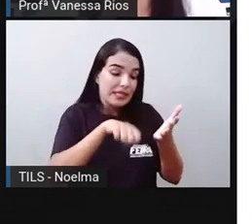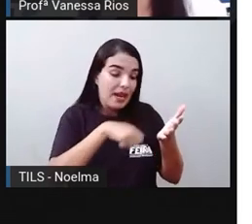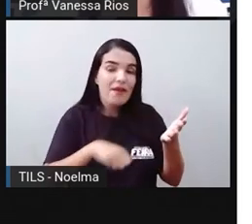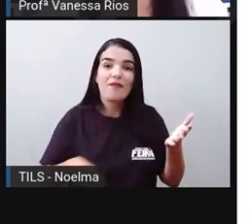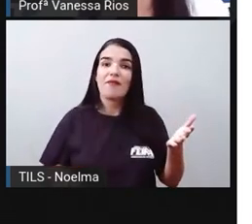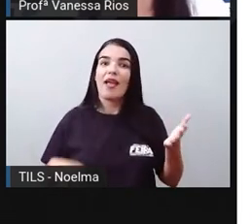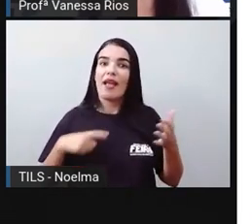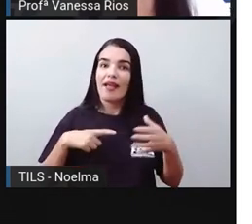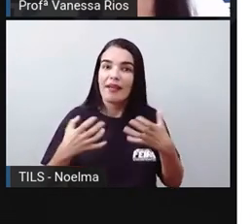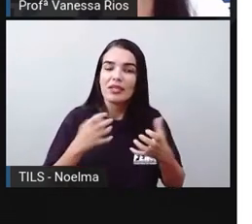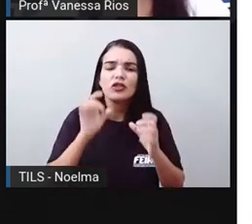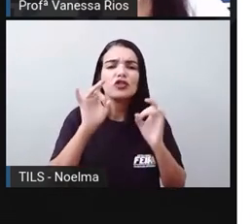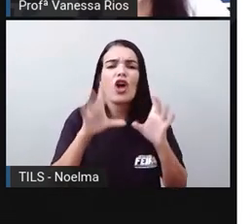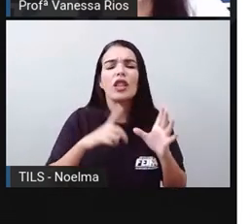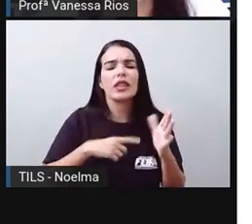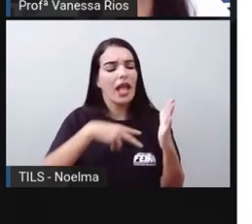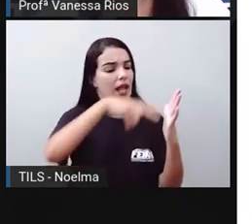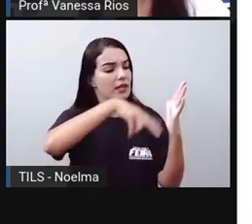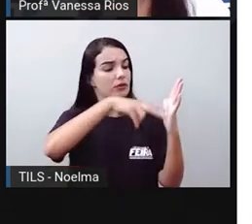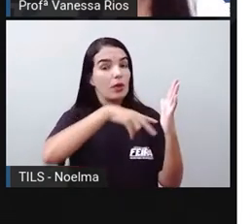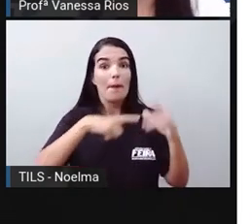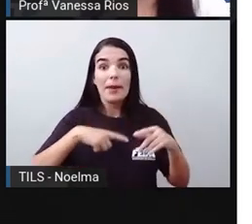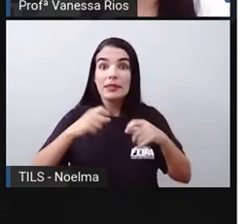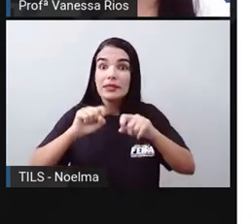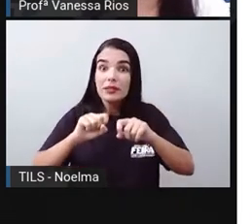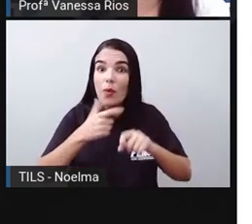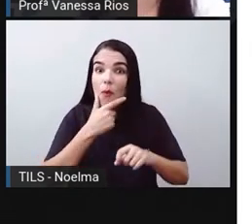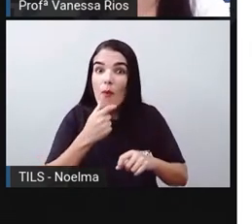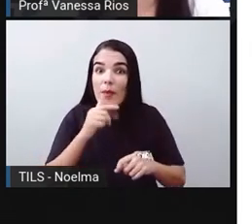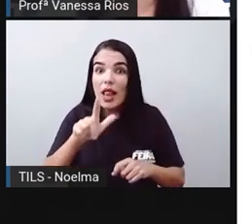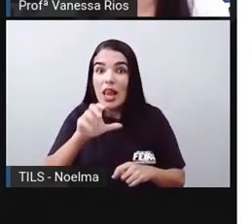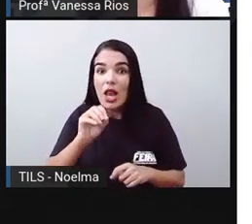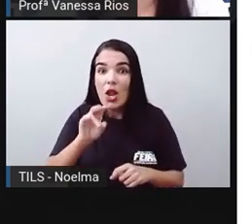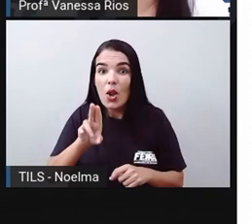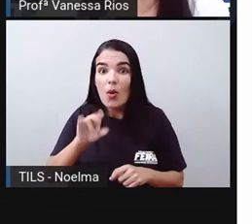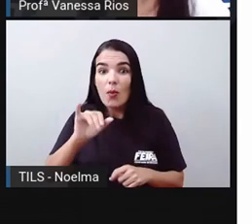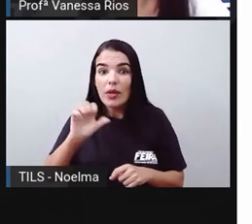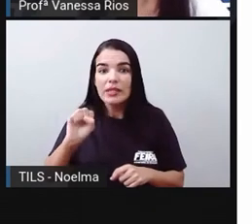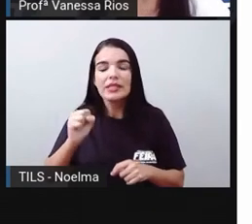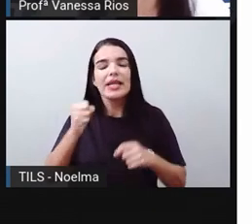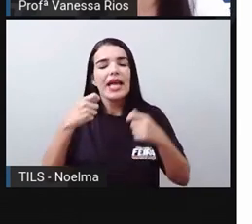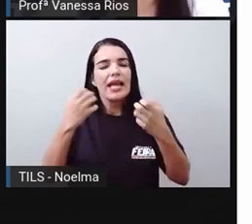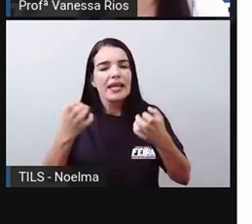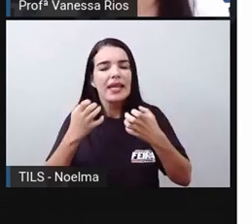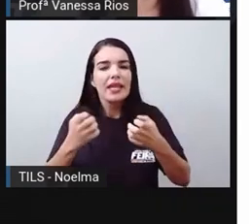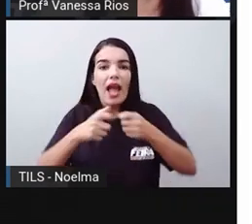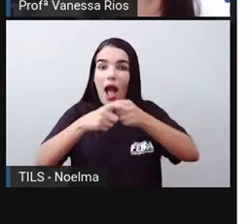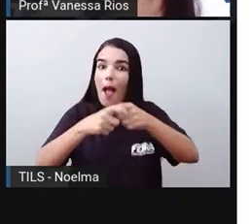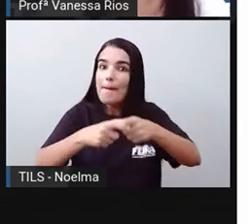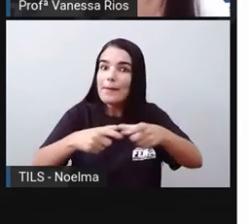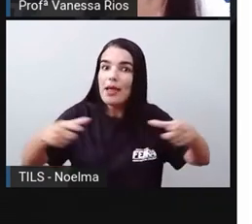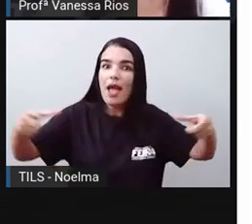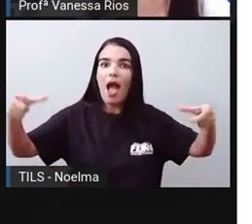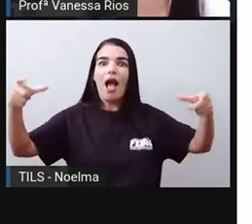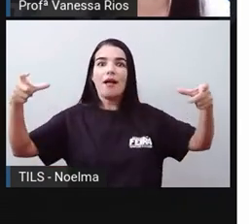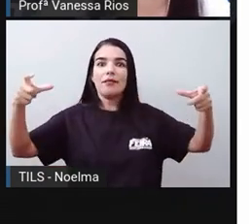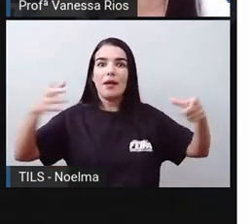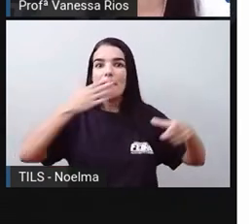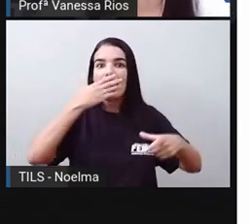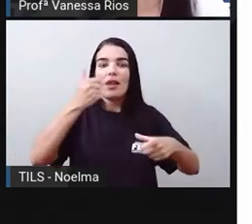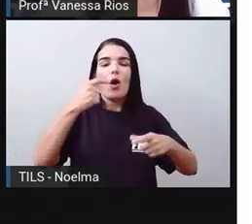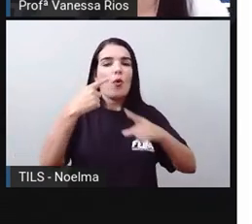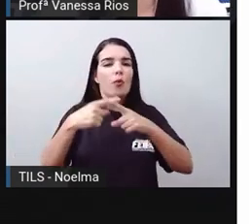queria ampliação dos seus conhecimentos. Então, ele começa a fazer estudos, não é, pesquisas, para